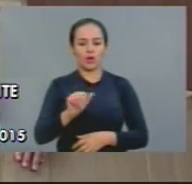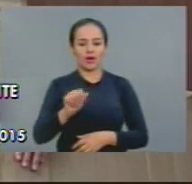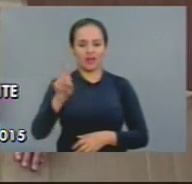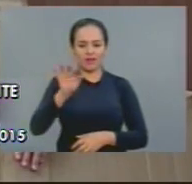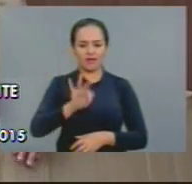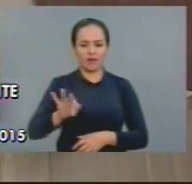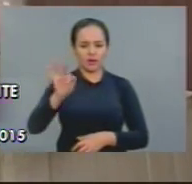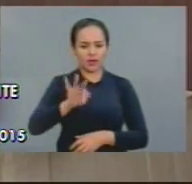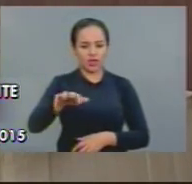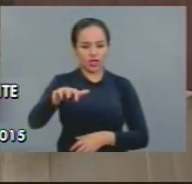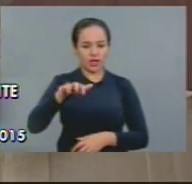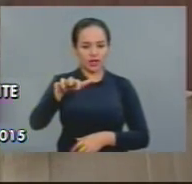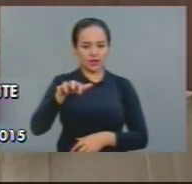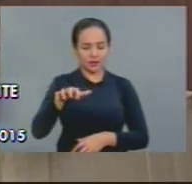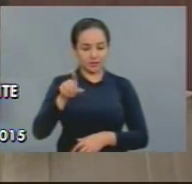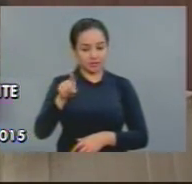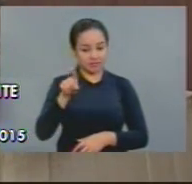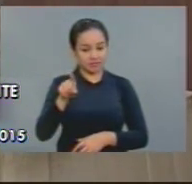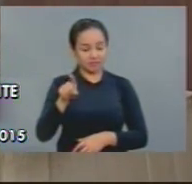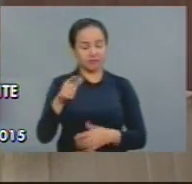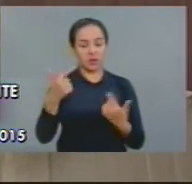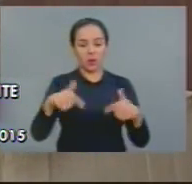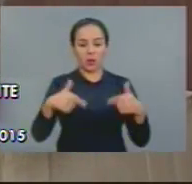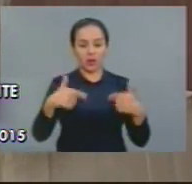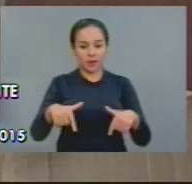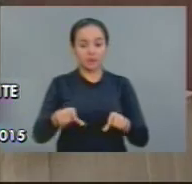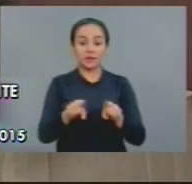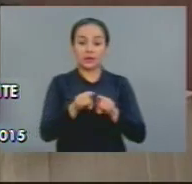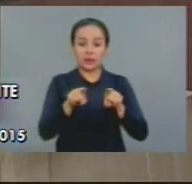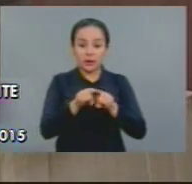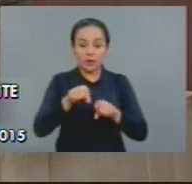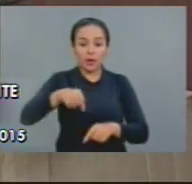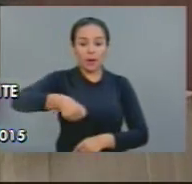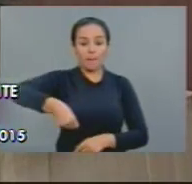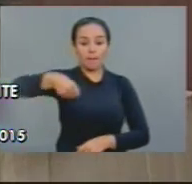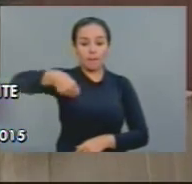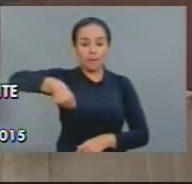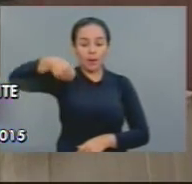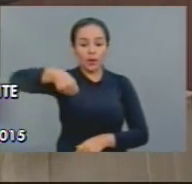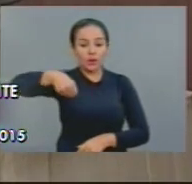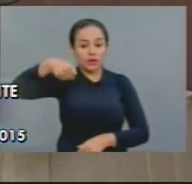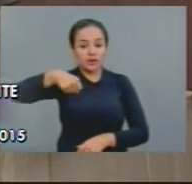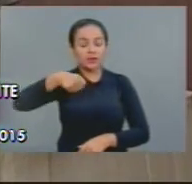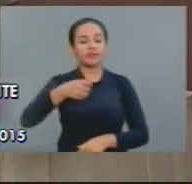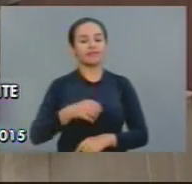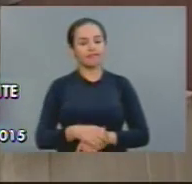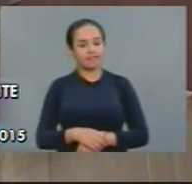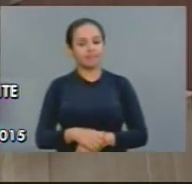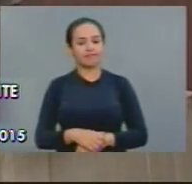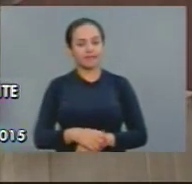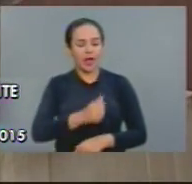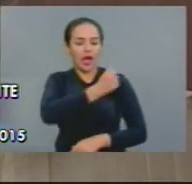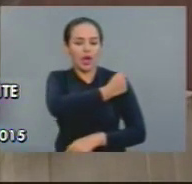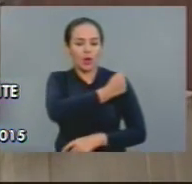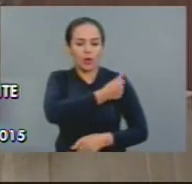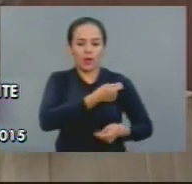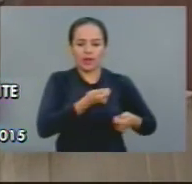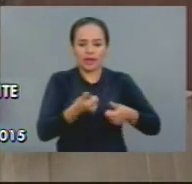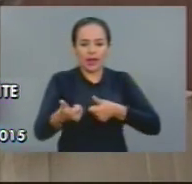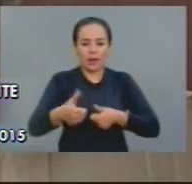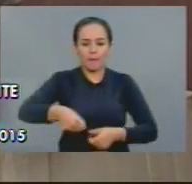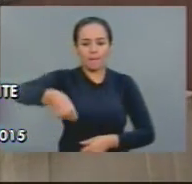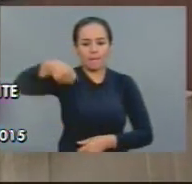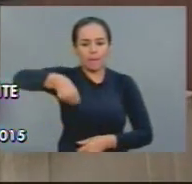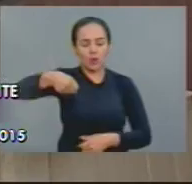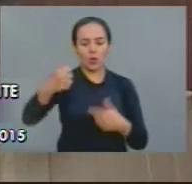de bolsas, que nas universidades estaduais são fundamentais pela pauperização dos seus estudantes,